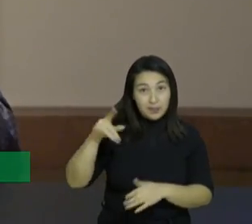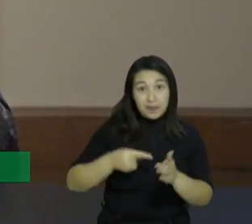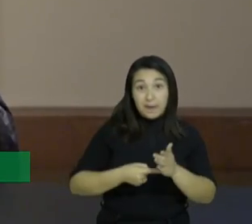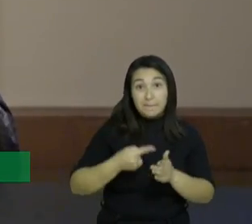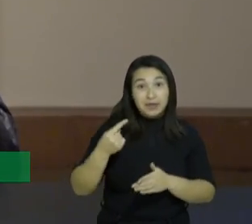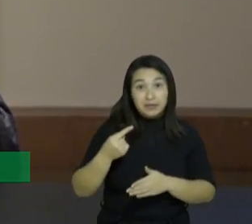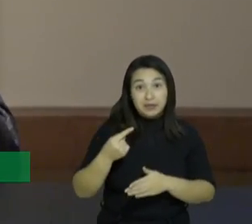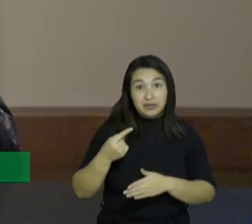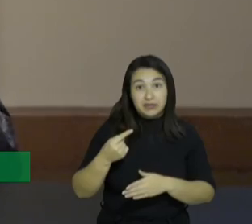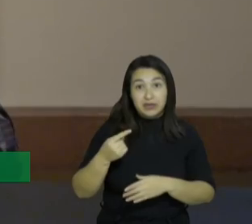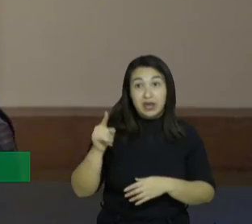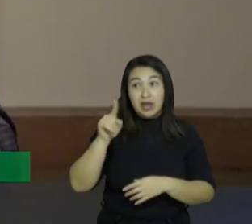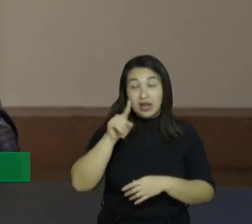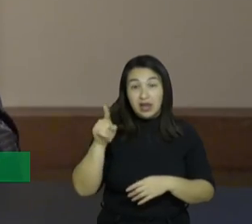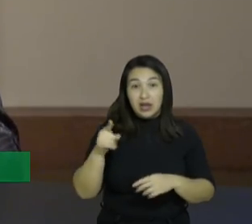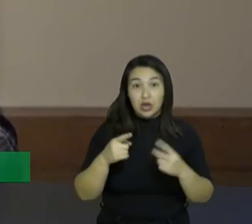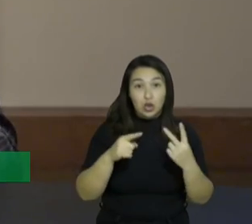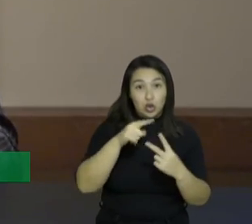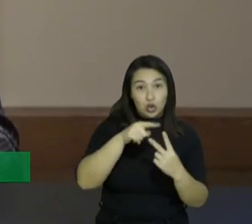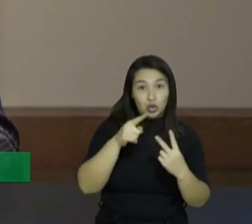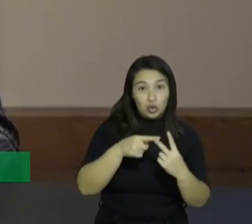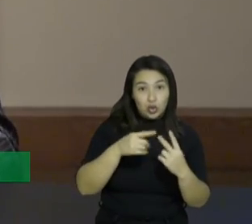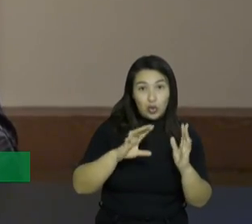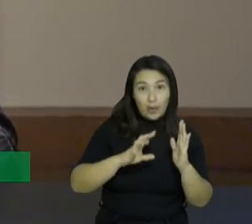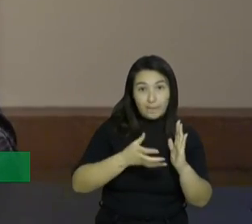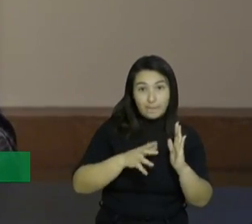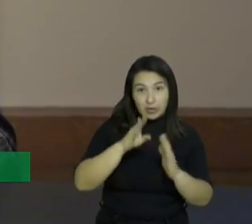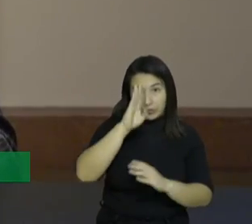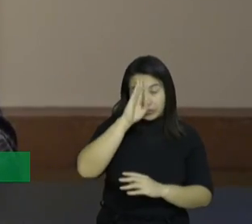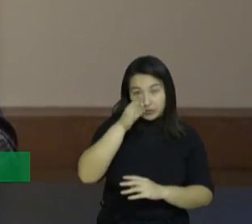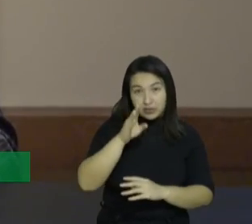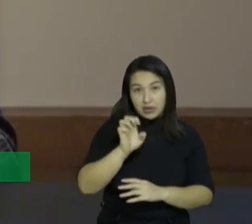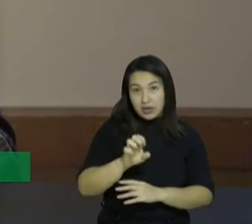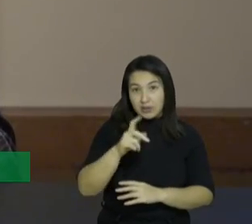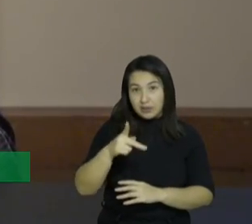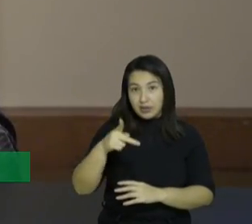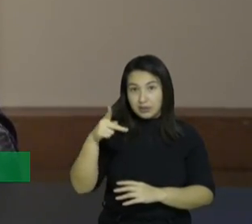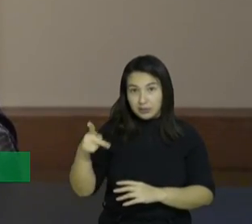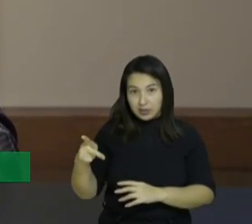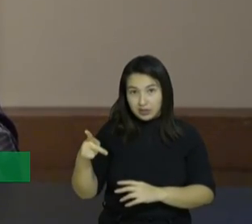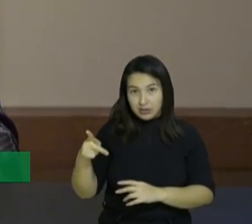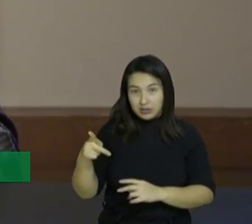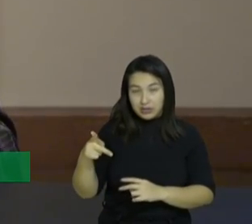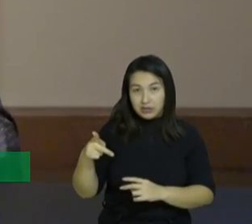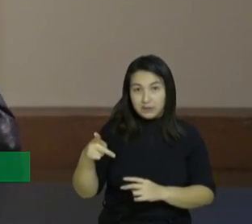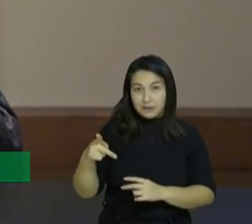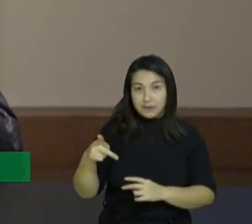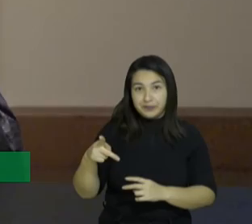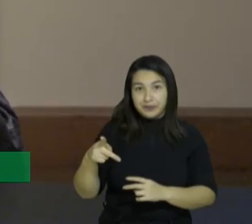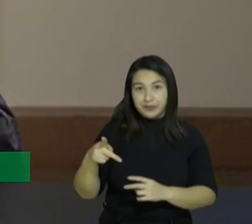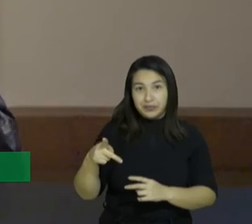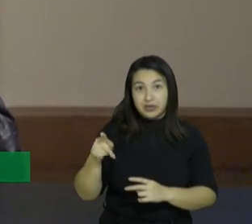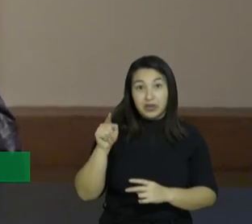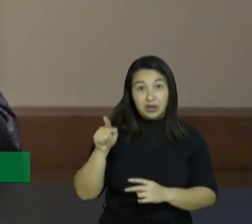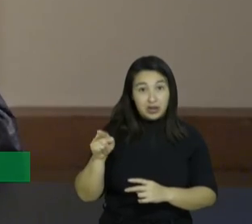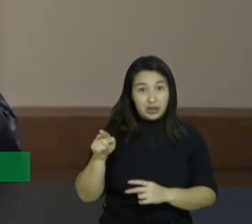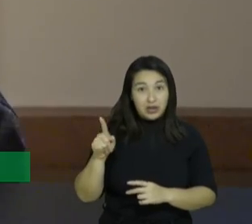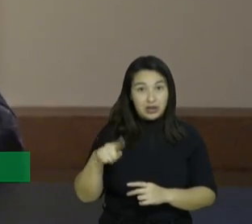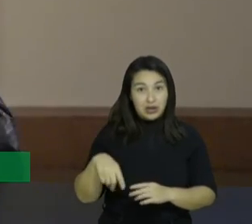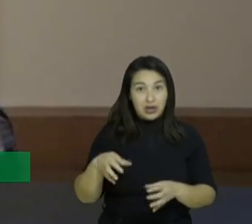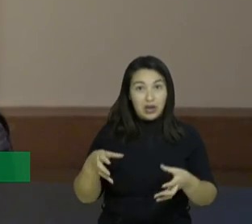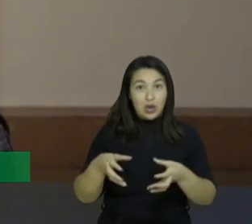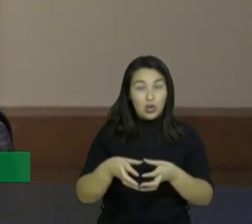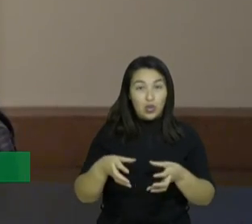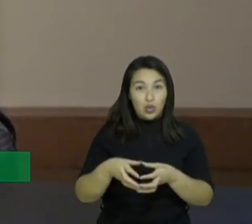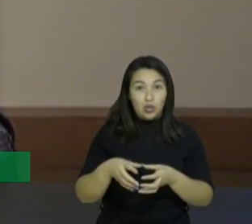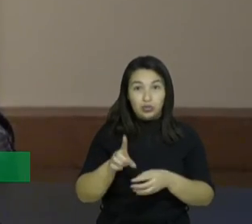dois principais blocos partidários que são né o o epp ou o partido Popular europeu que é uma Coligação de partidos de